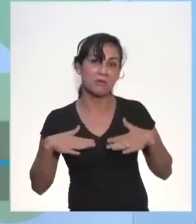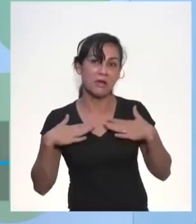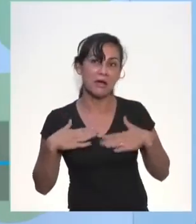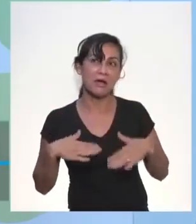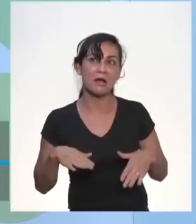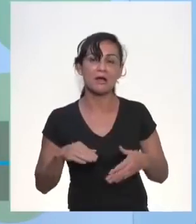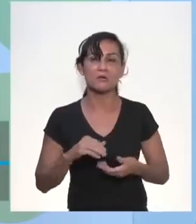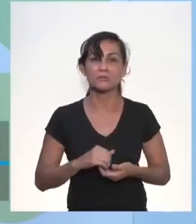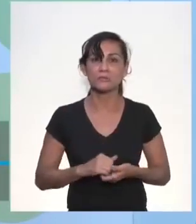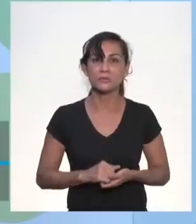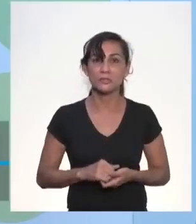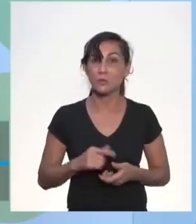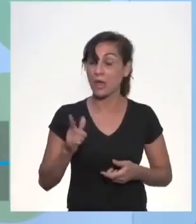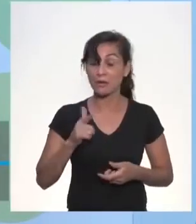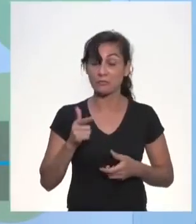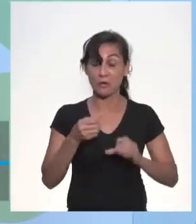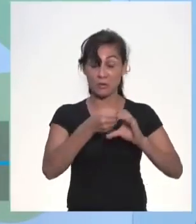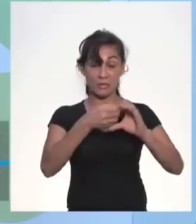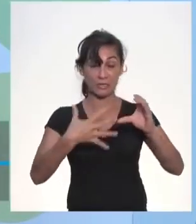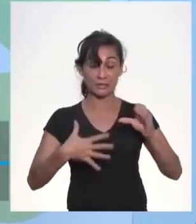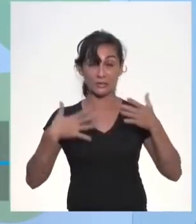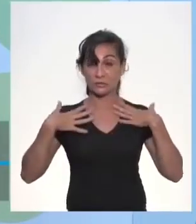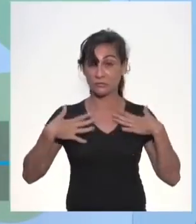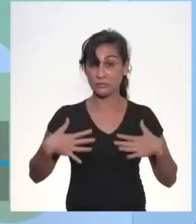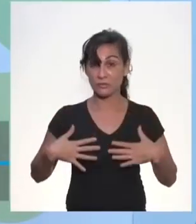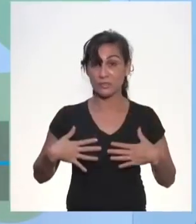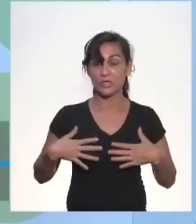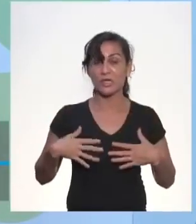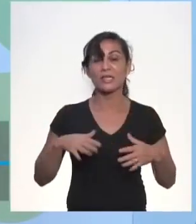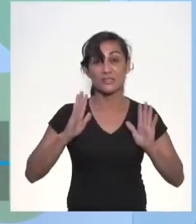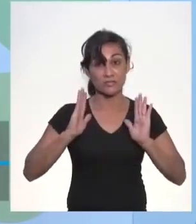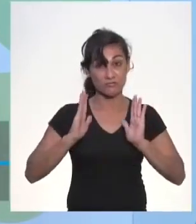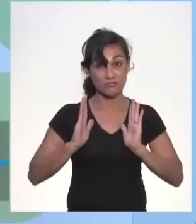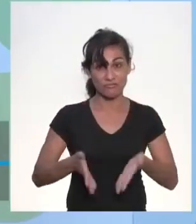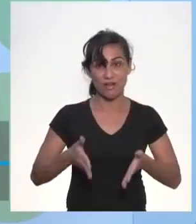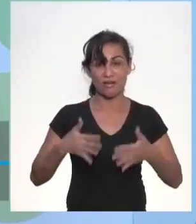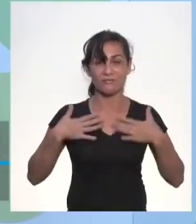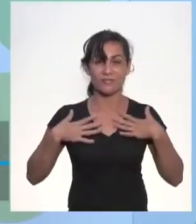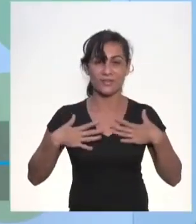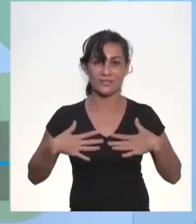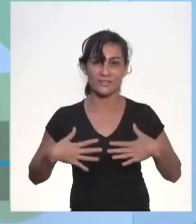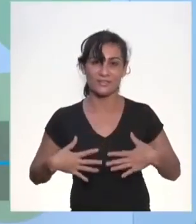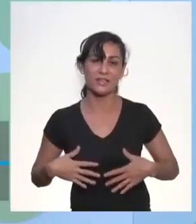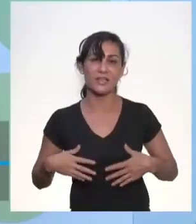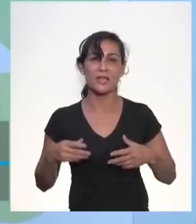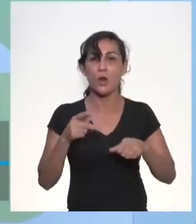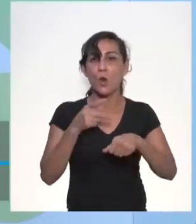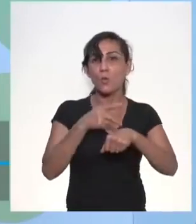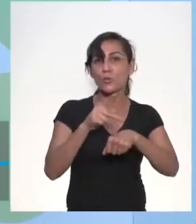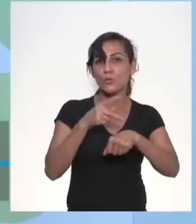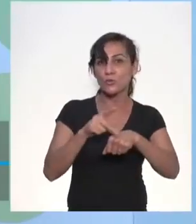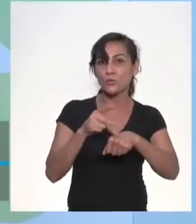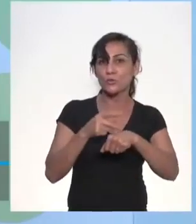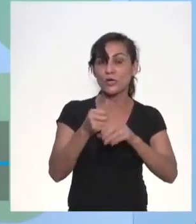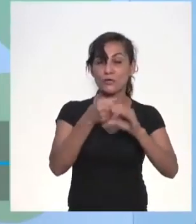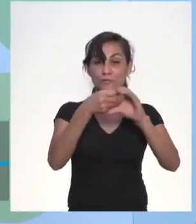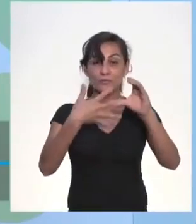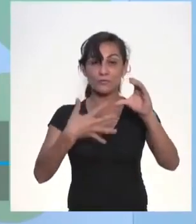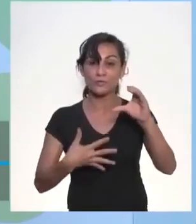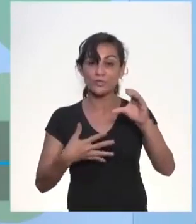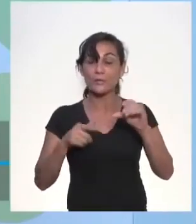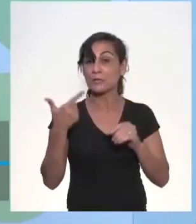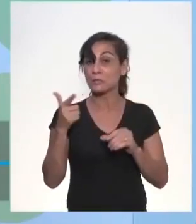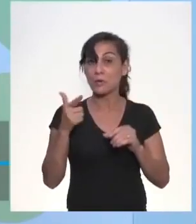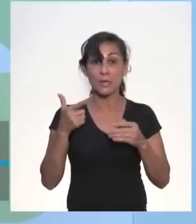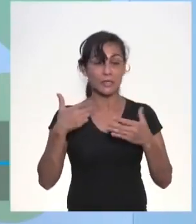entra numa característica que não é física. Já faceira e escuros, embora faceira também seja uma característica não física, né? Tá certo